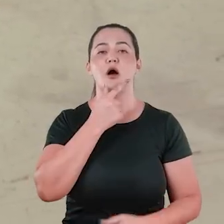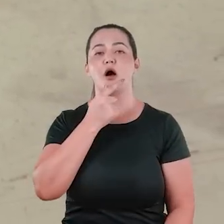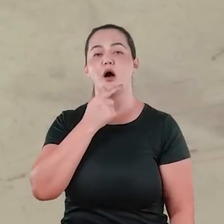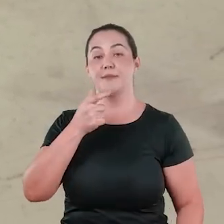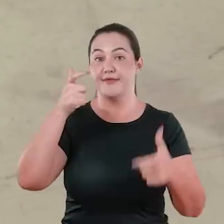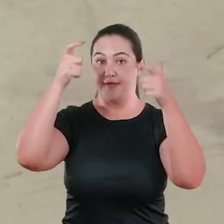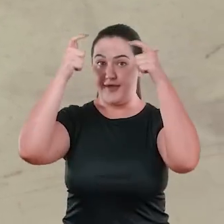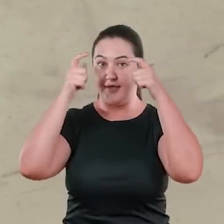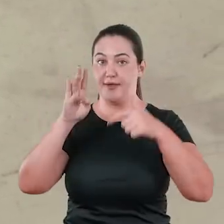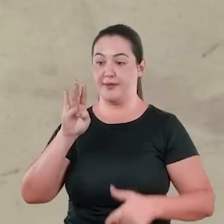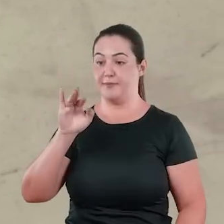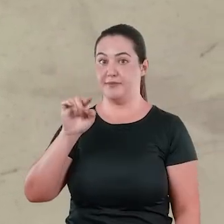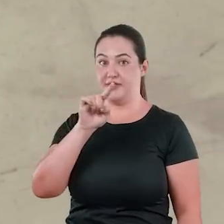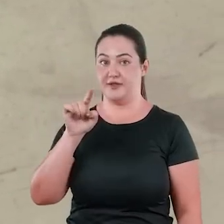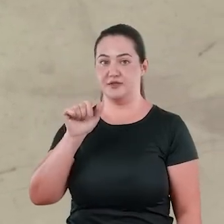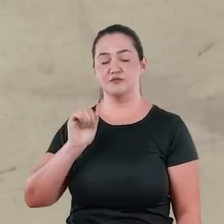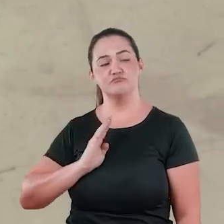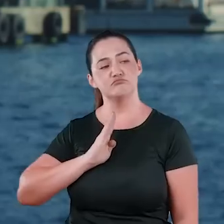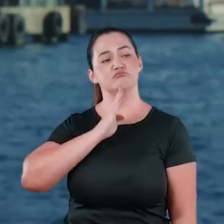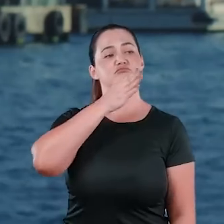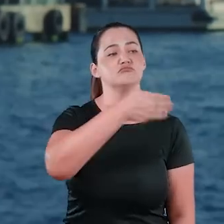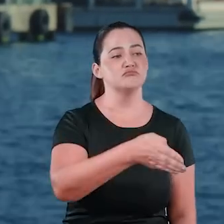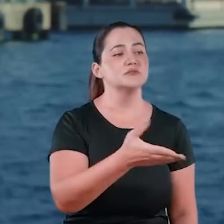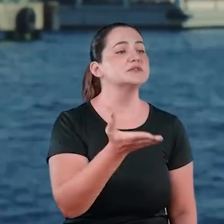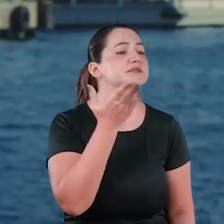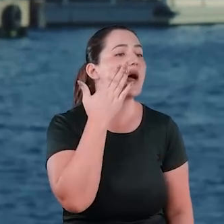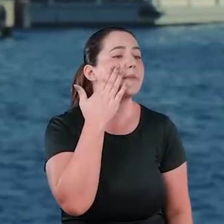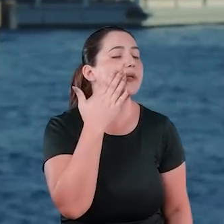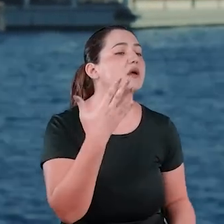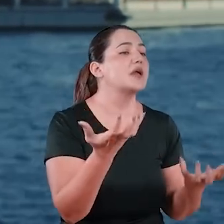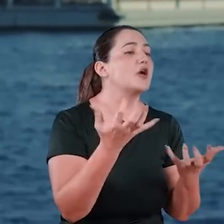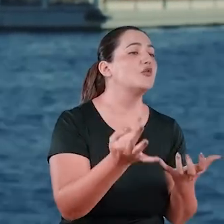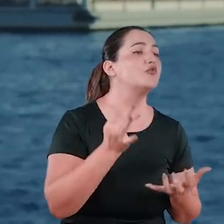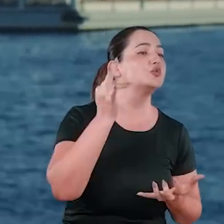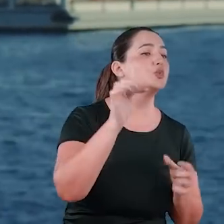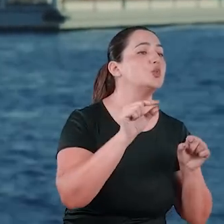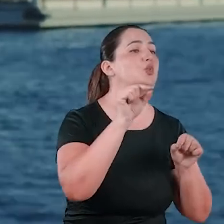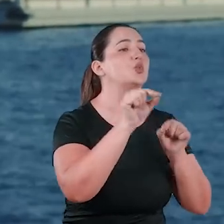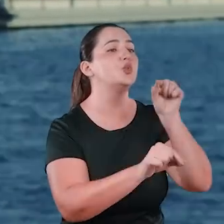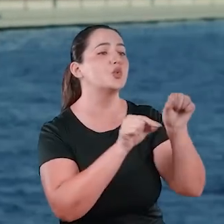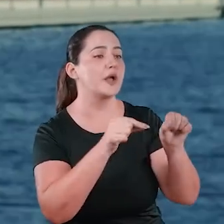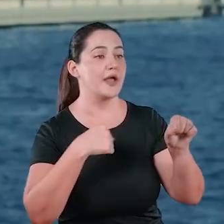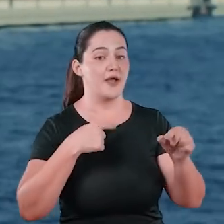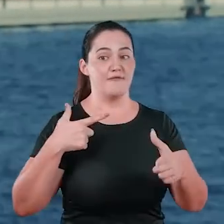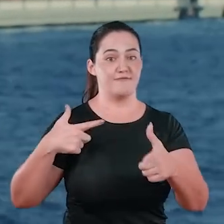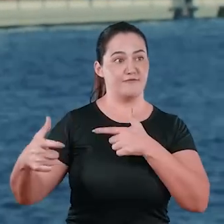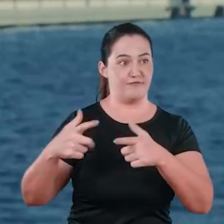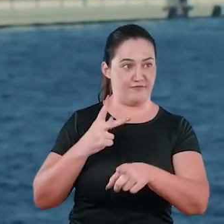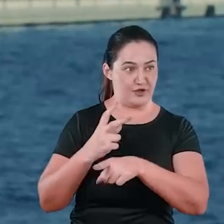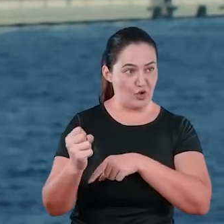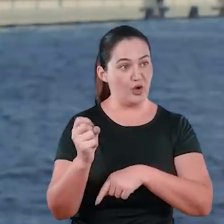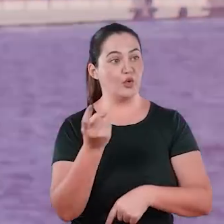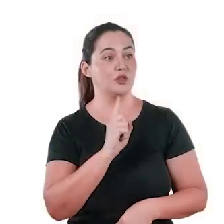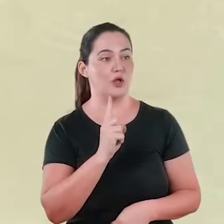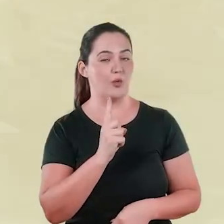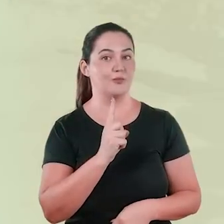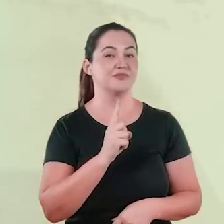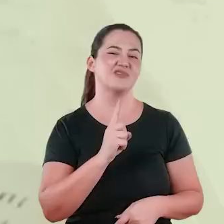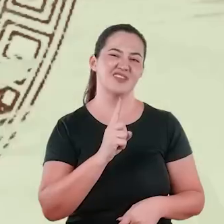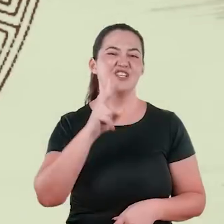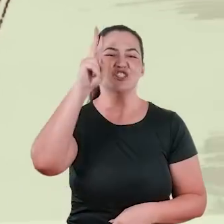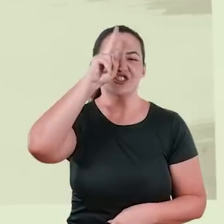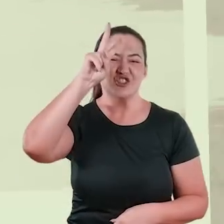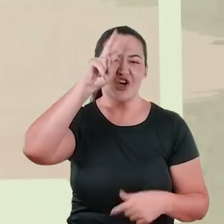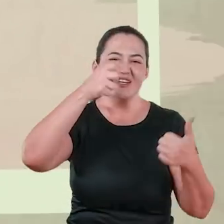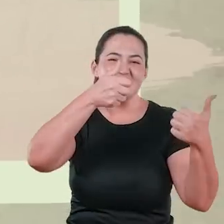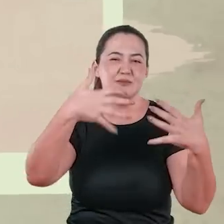Bizas foi até o oráculo para saber se ele seria bem-sucedido nas suas batalhas. E diz a lenda que